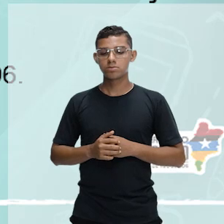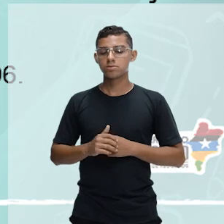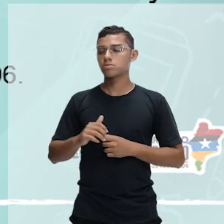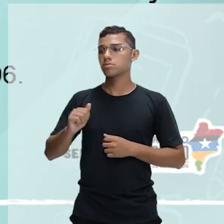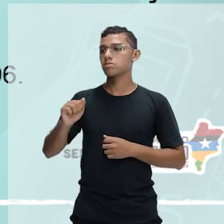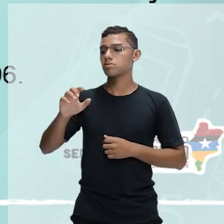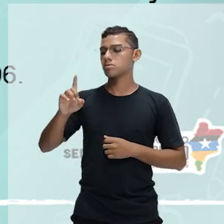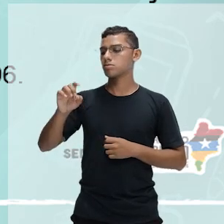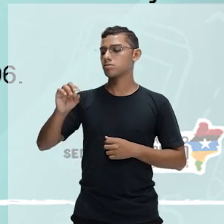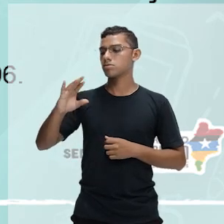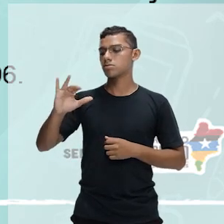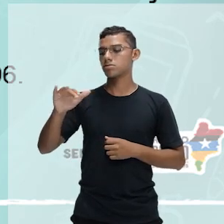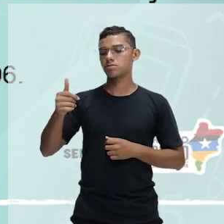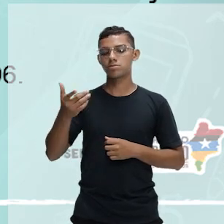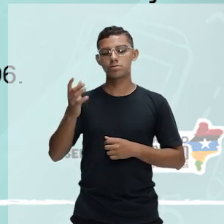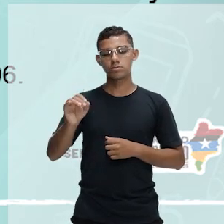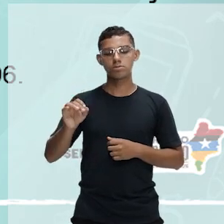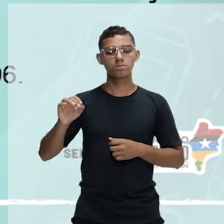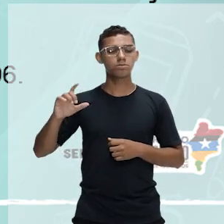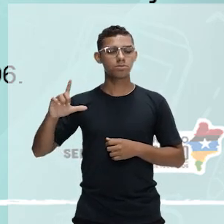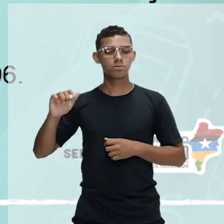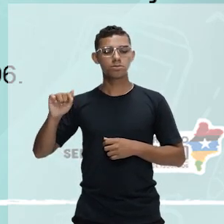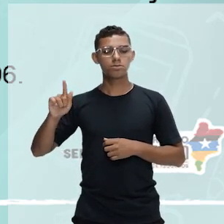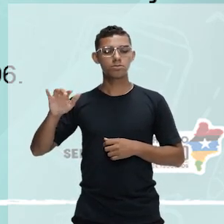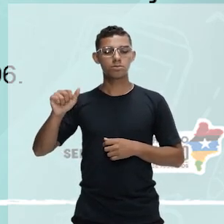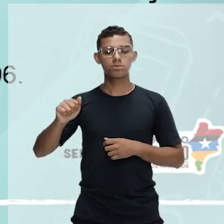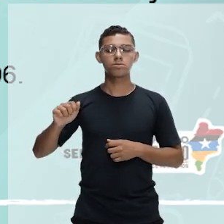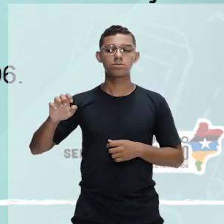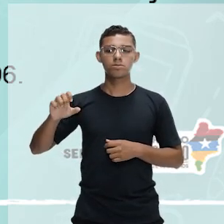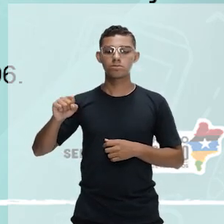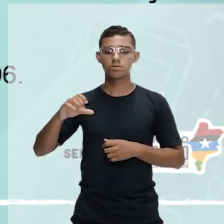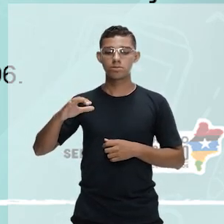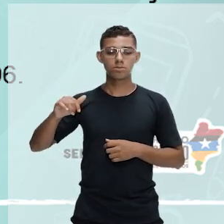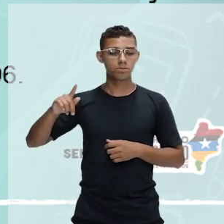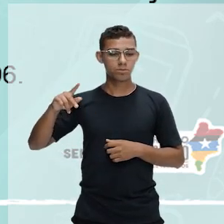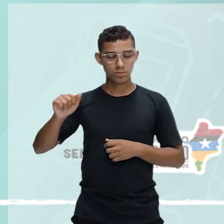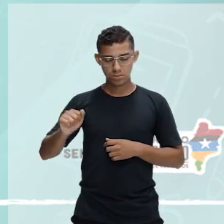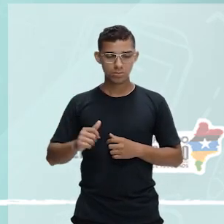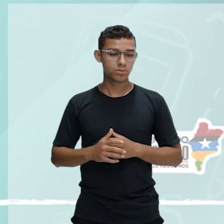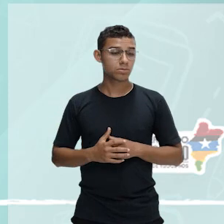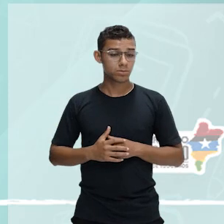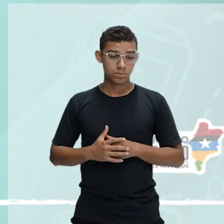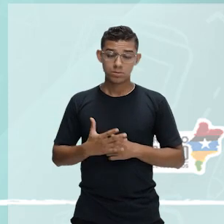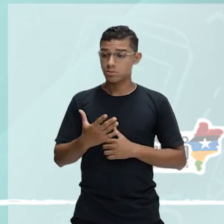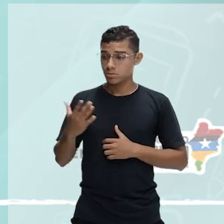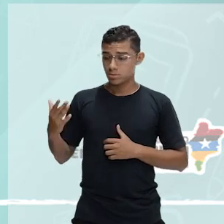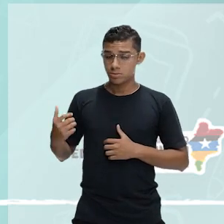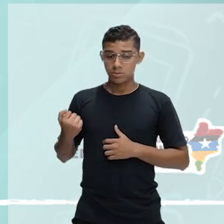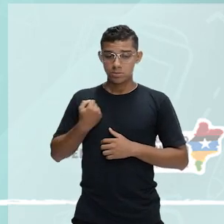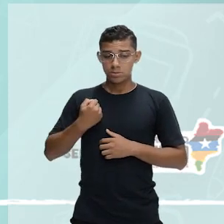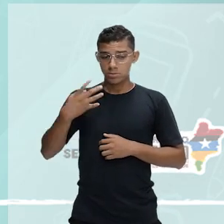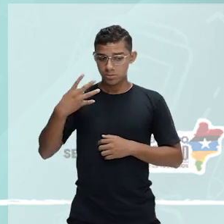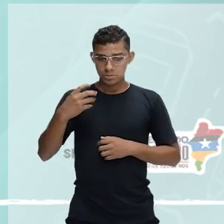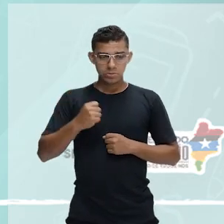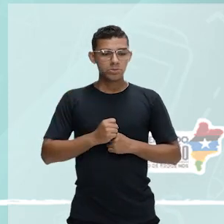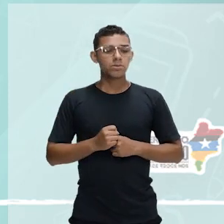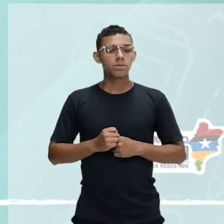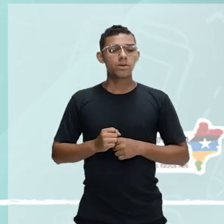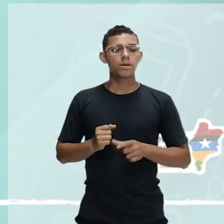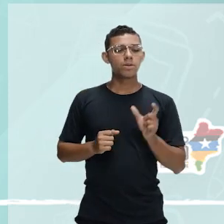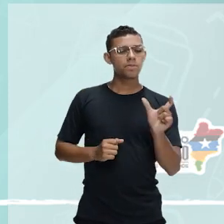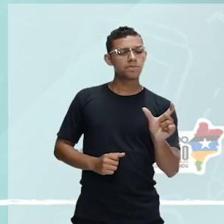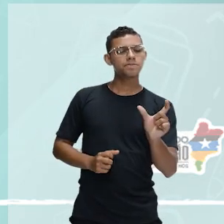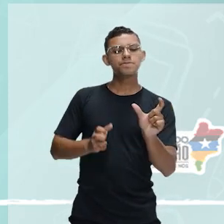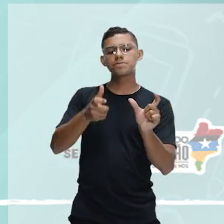em larga escala. Ok? Então vamos para a questão. Né? Os recursos energéticos, né, do tipo citado